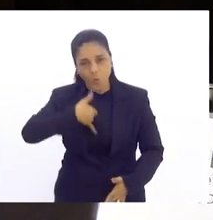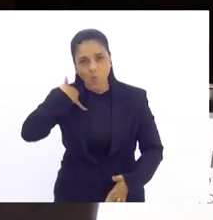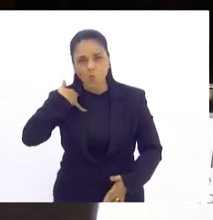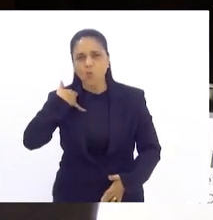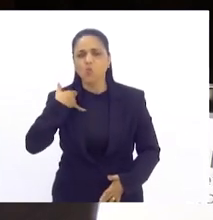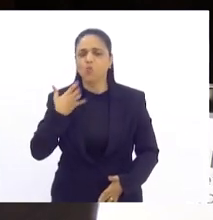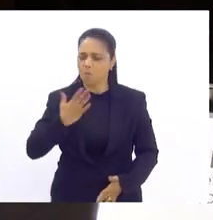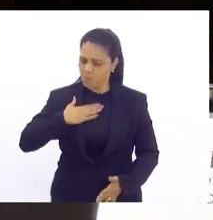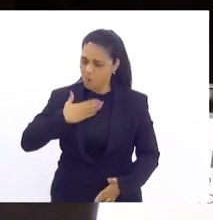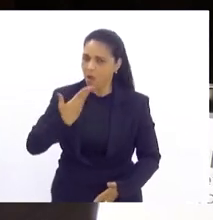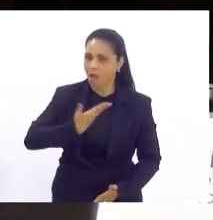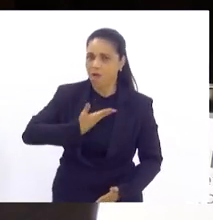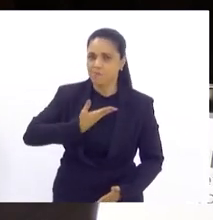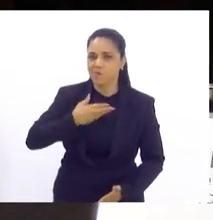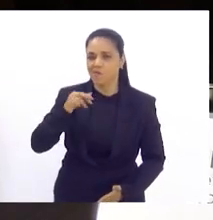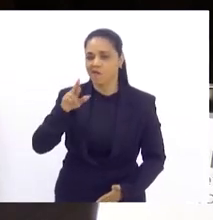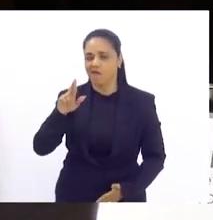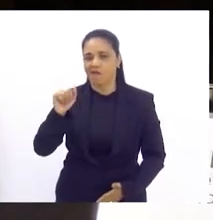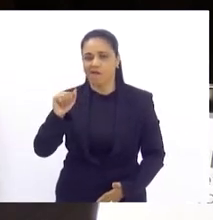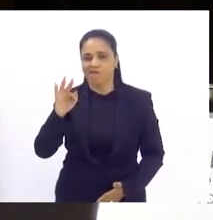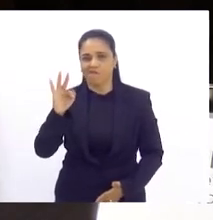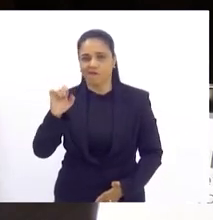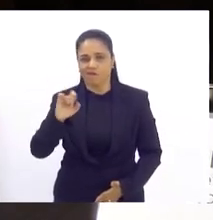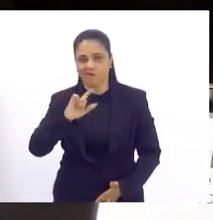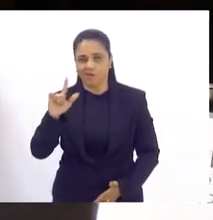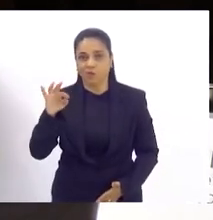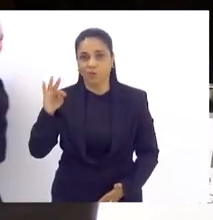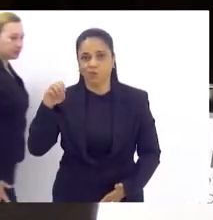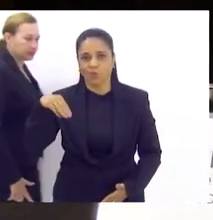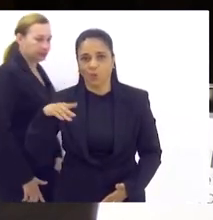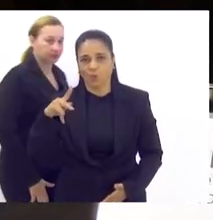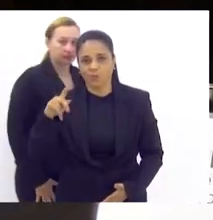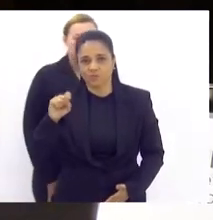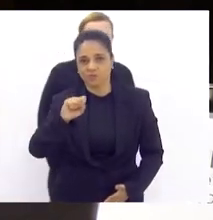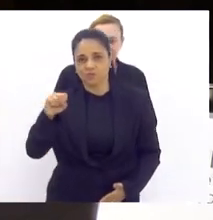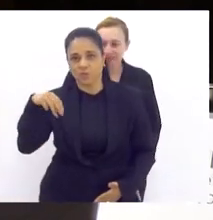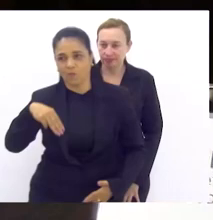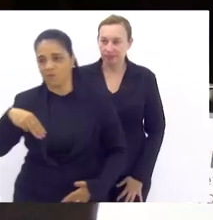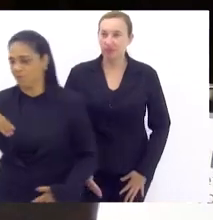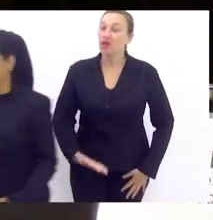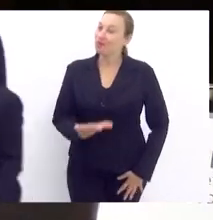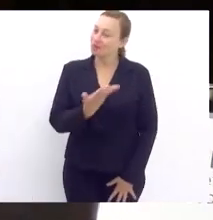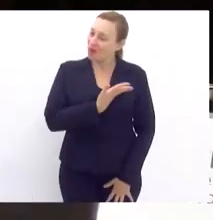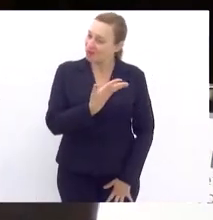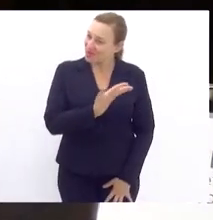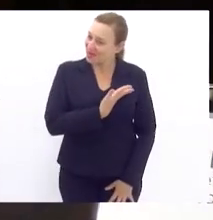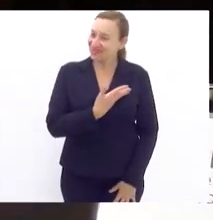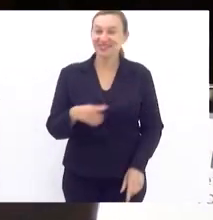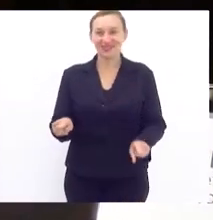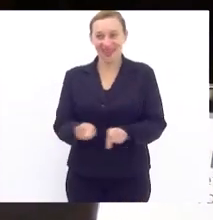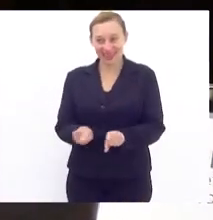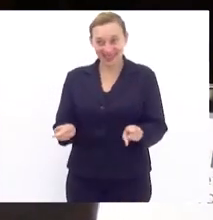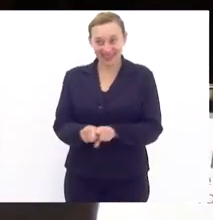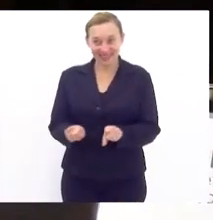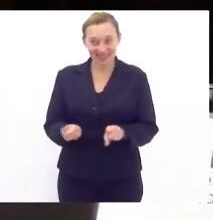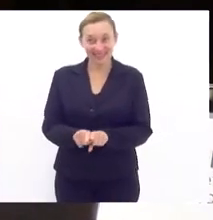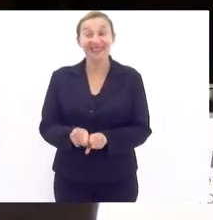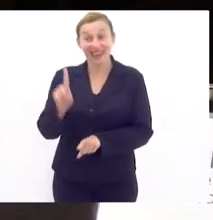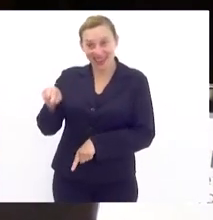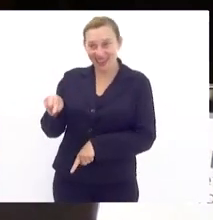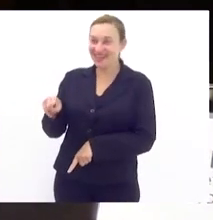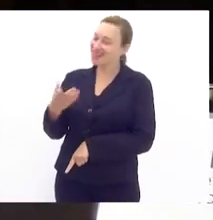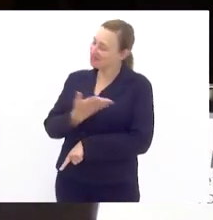como amigo, Rafael Thompson, e meu amigo aqui também, esse é irmão do meu irmão, é meu irmão